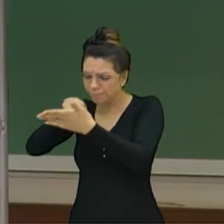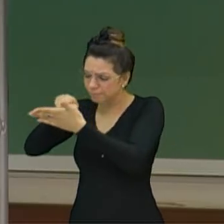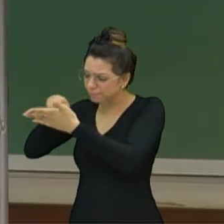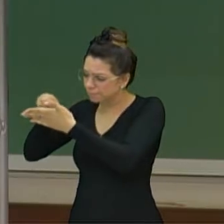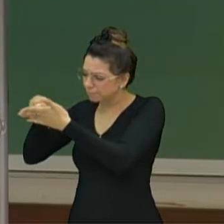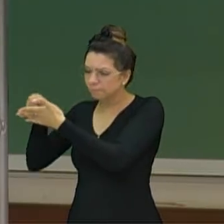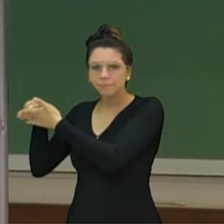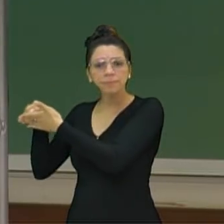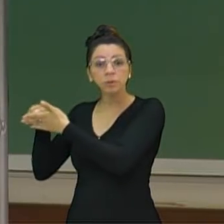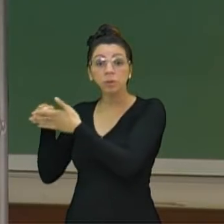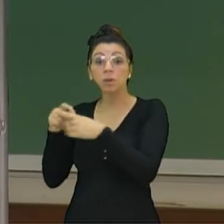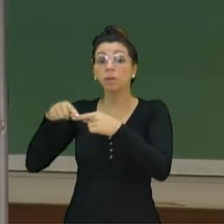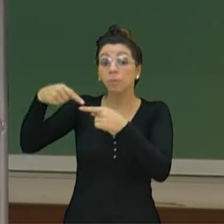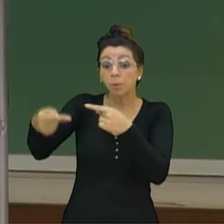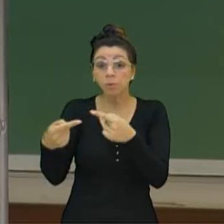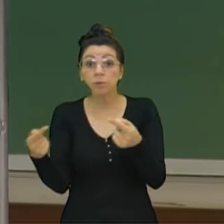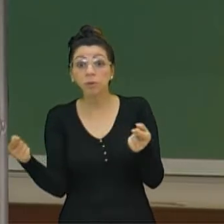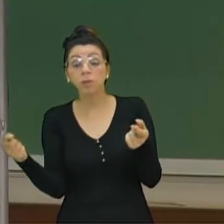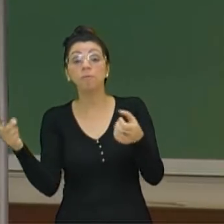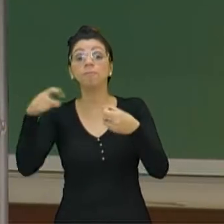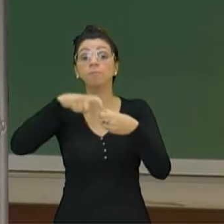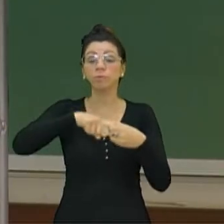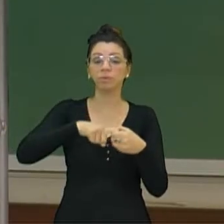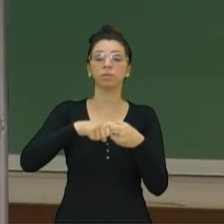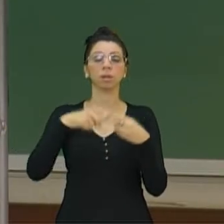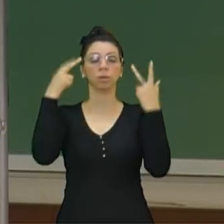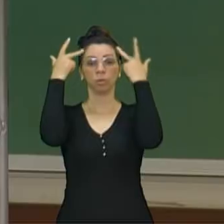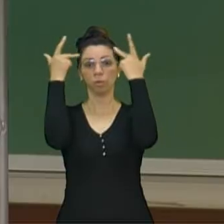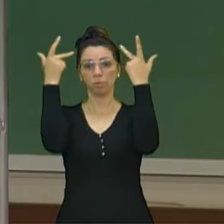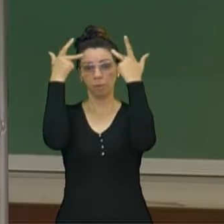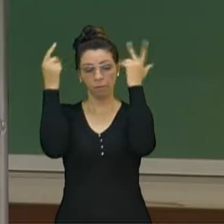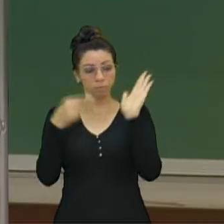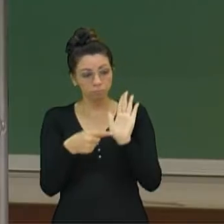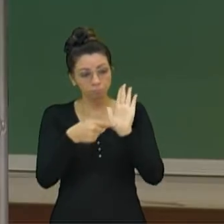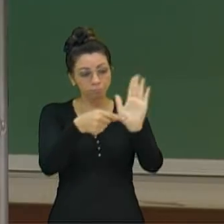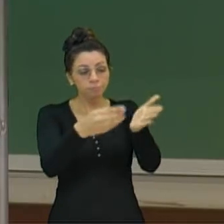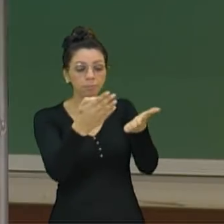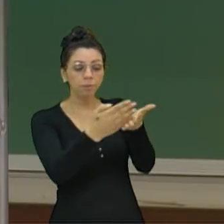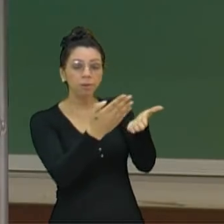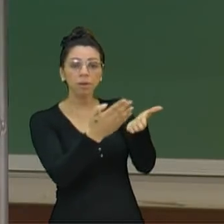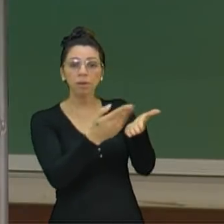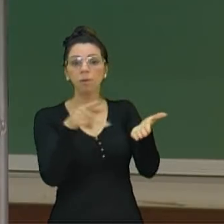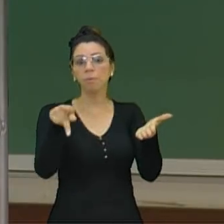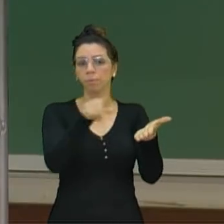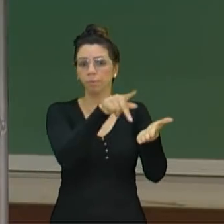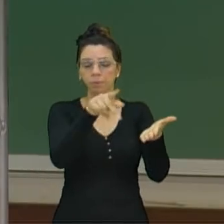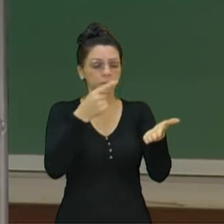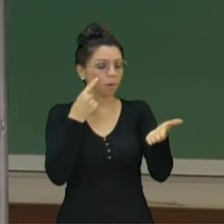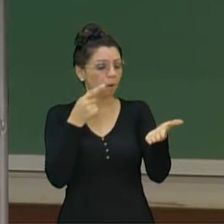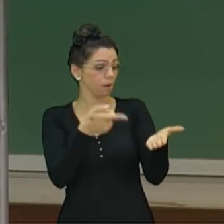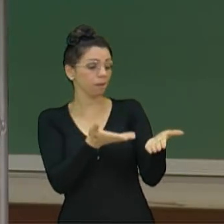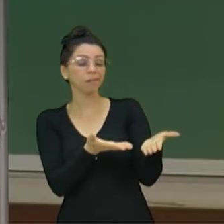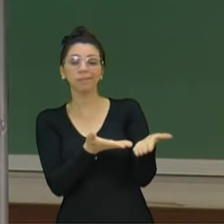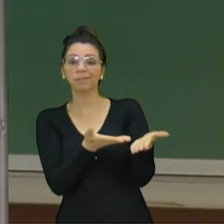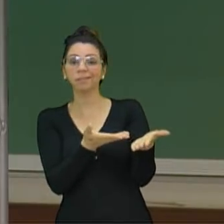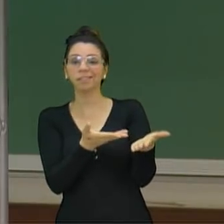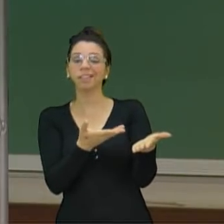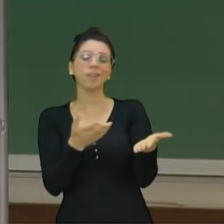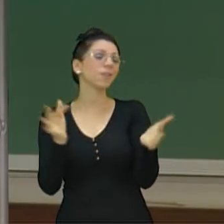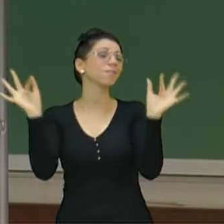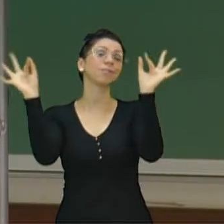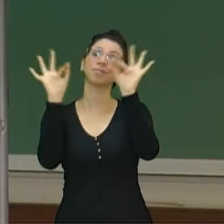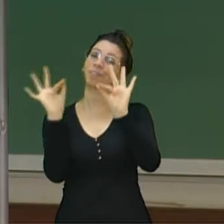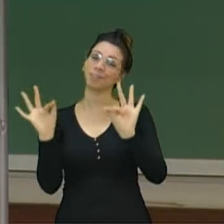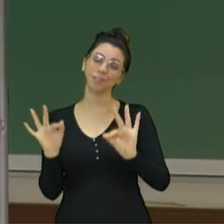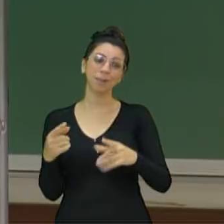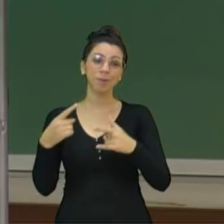normalidade e você voltar para a sua escola, você vai mostrar o seu caderno para o seu professor ou para a sua professora de ciências. E eles vão ficar tão